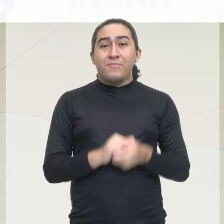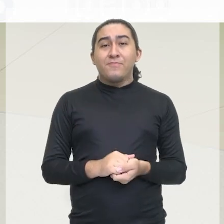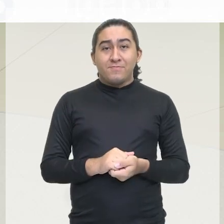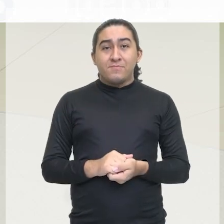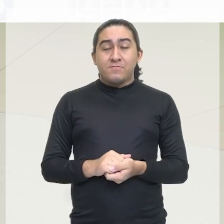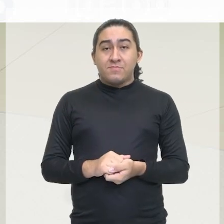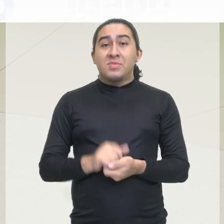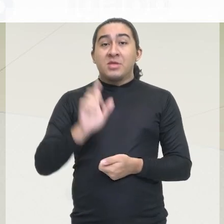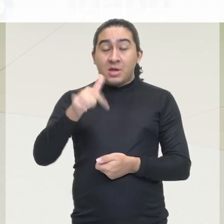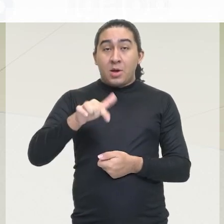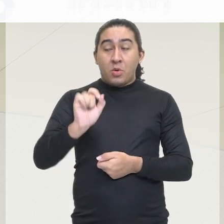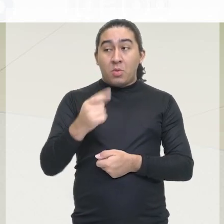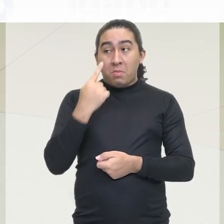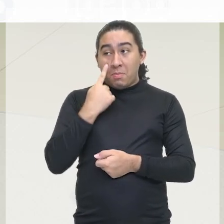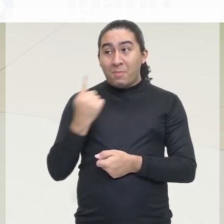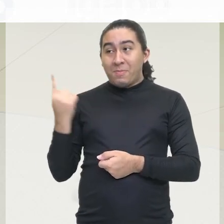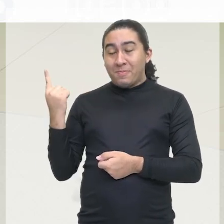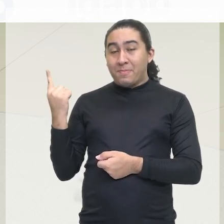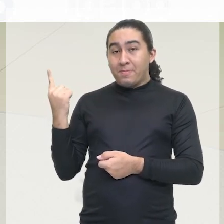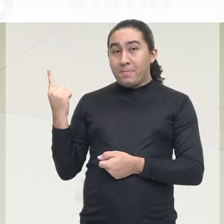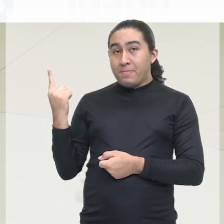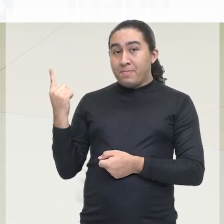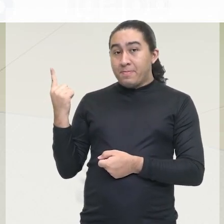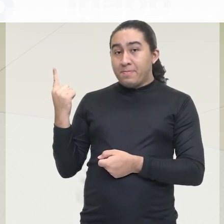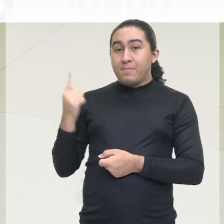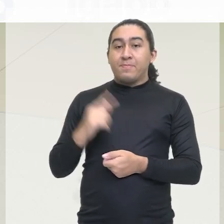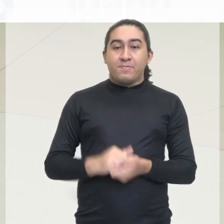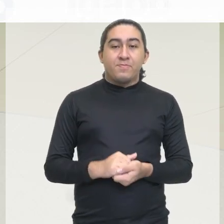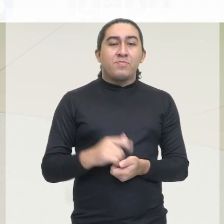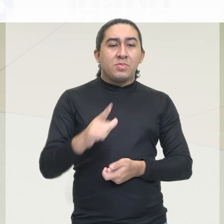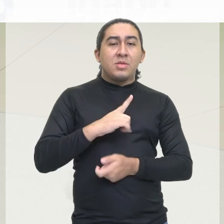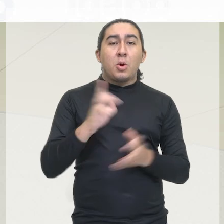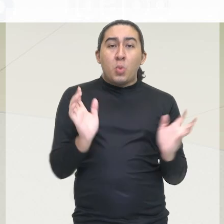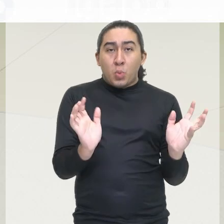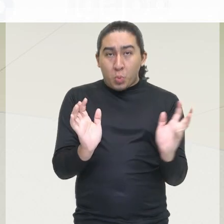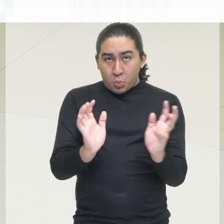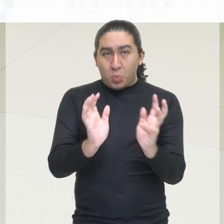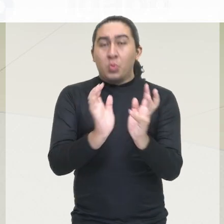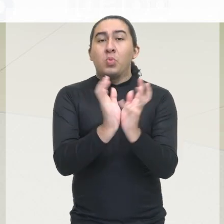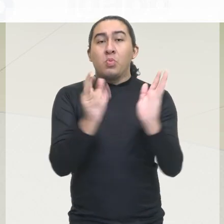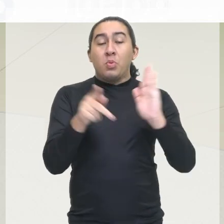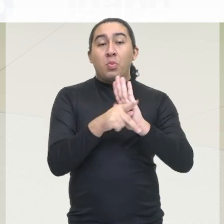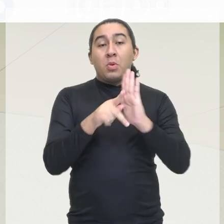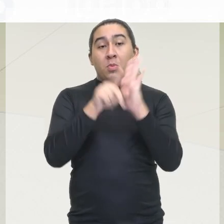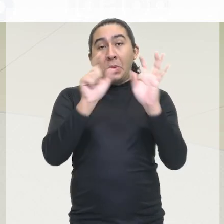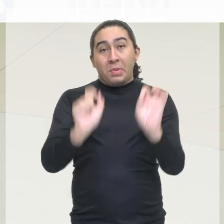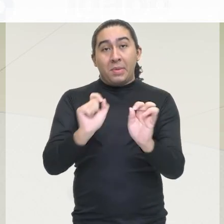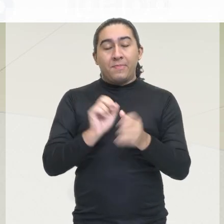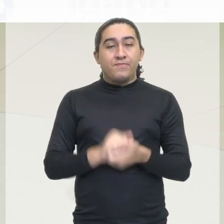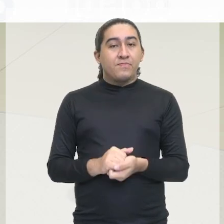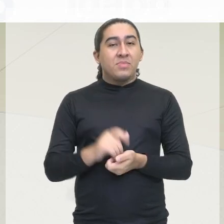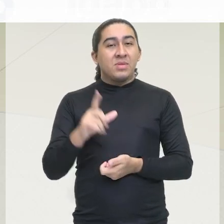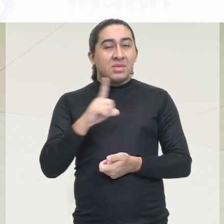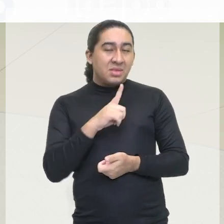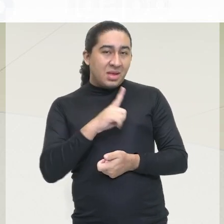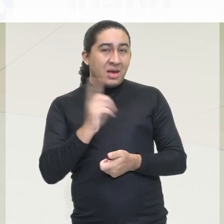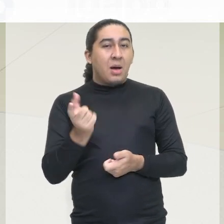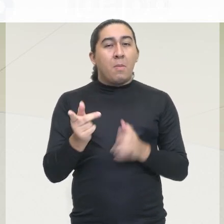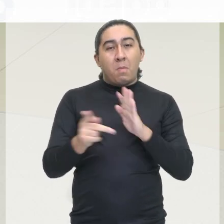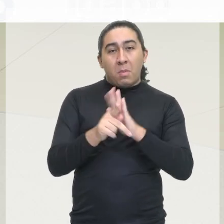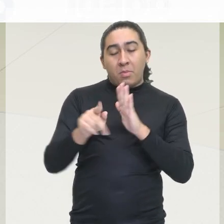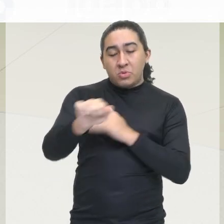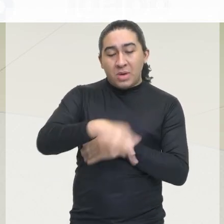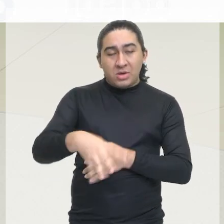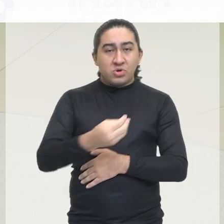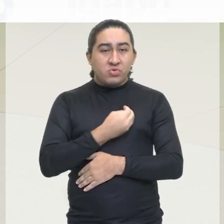nós temos aqui um conjunto de biomas, né? Biomas como a Amazônia, como o